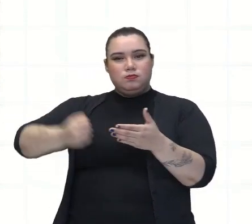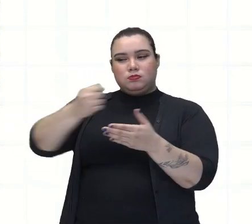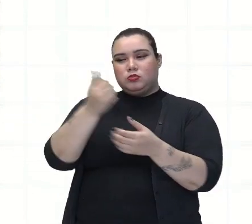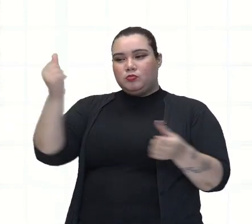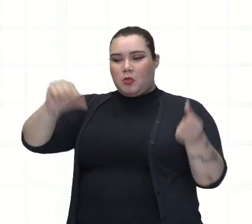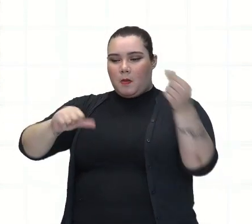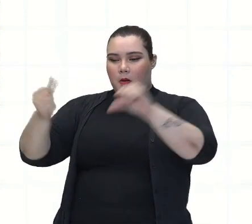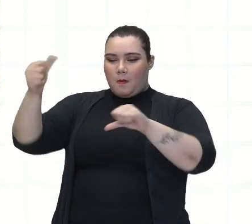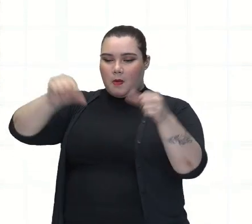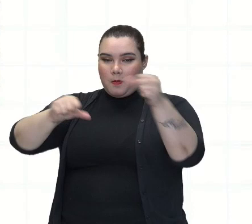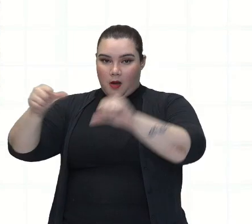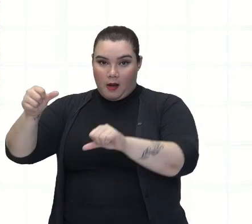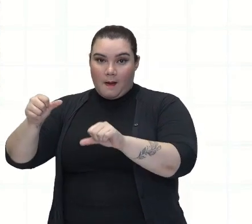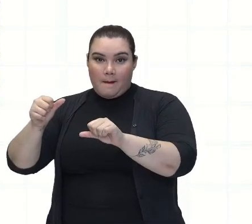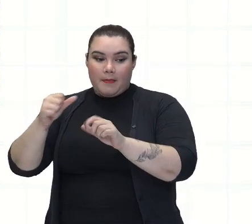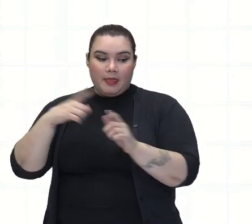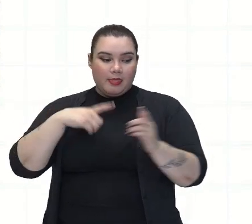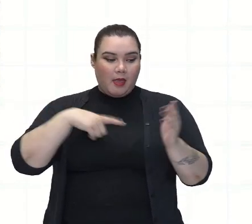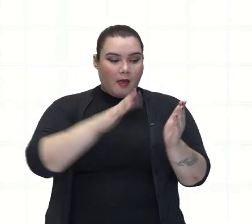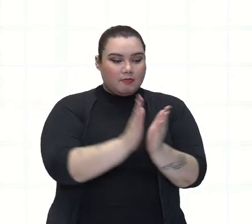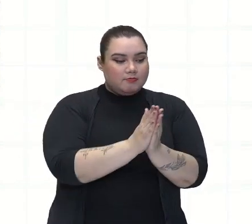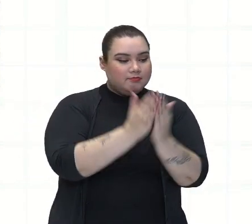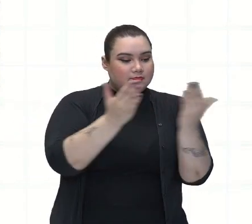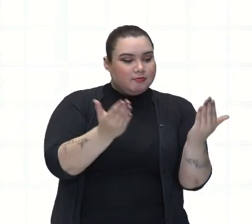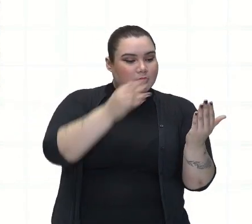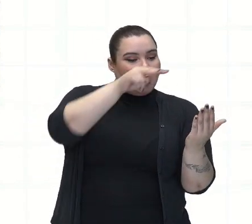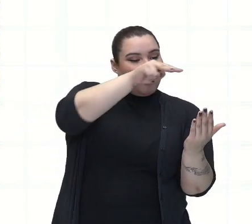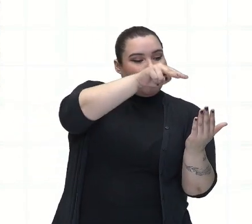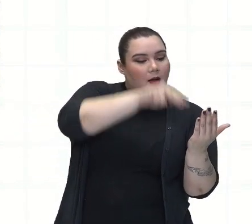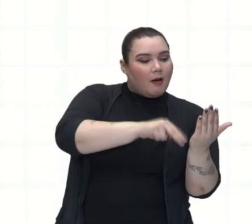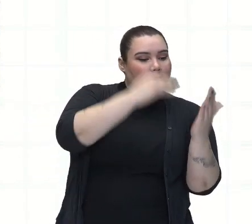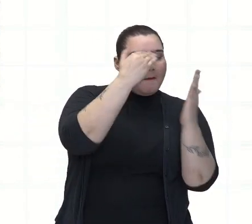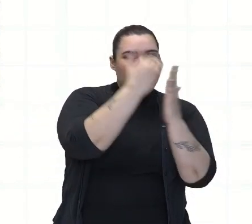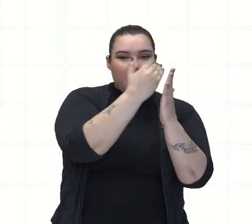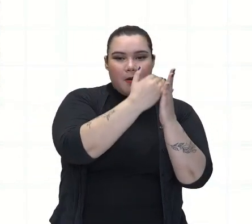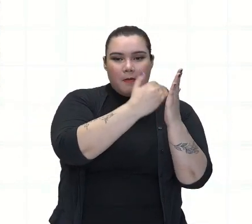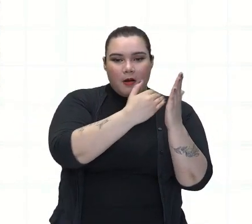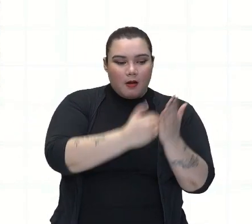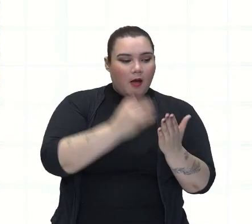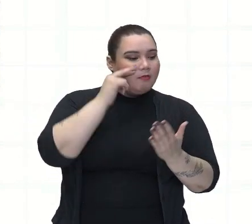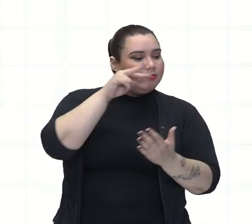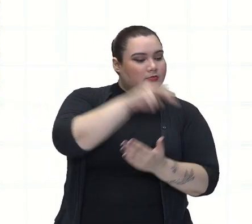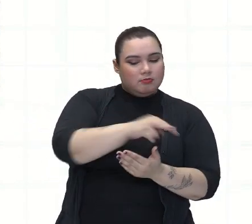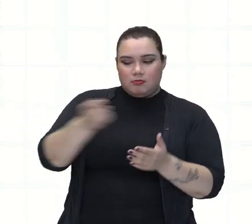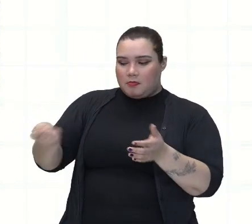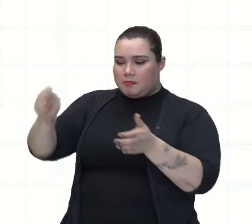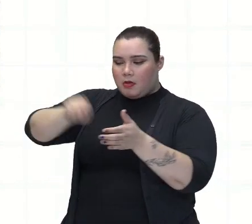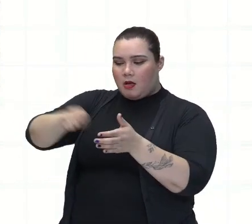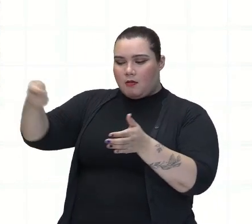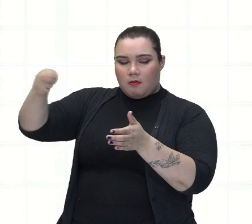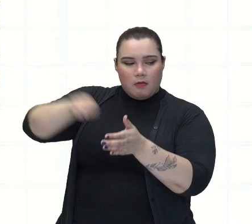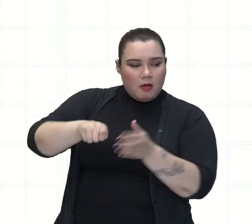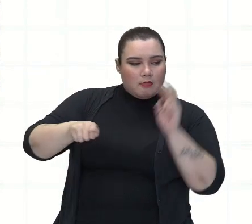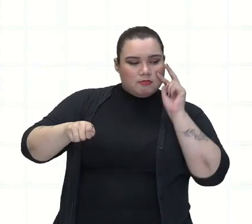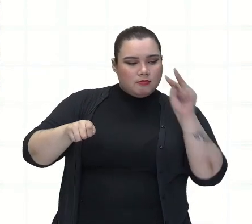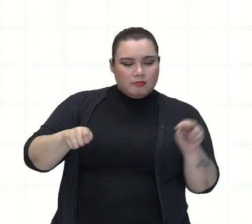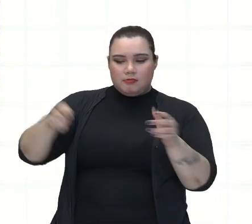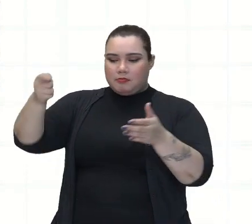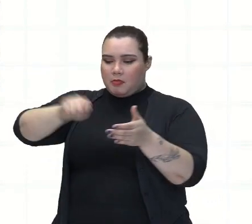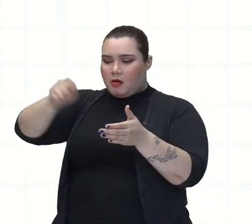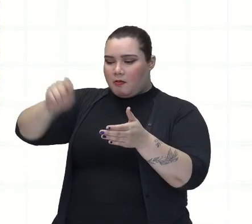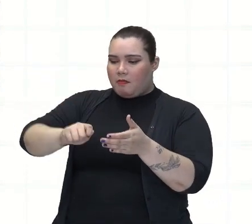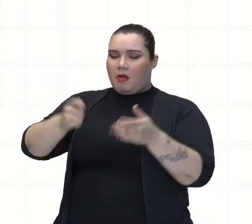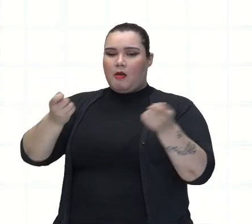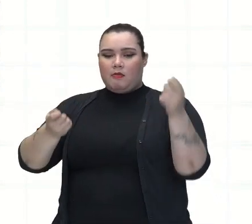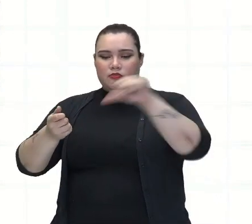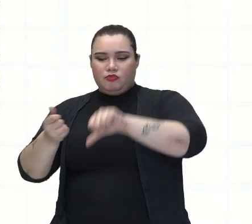ela segue a receita. E todos esses passos aqui, o primeiro passo, o segundo